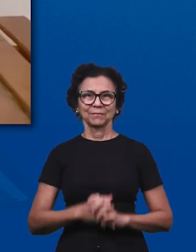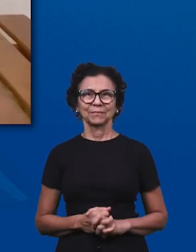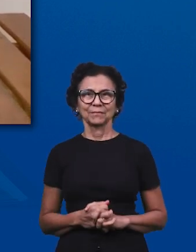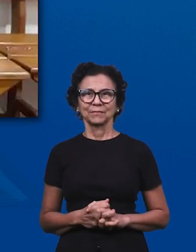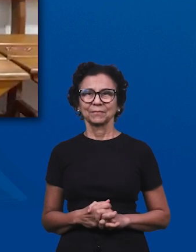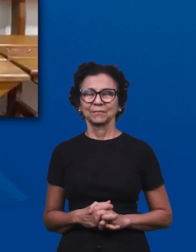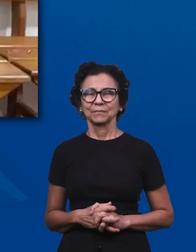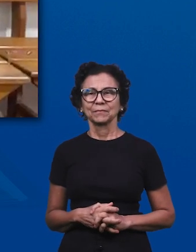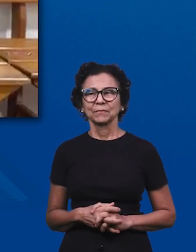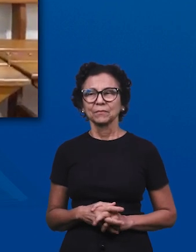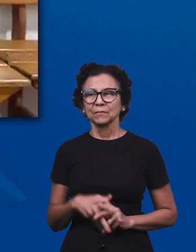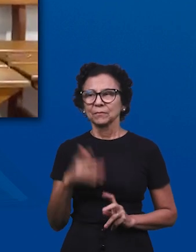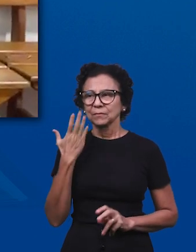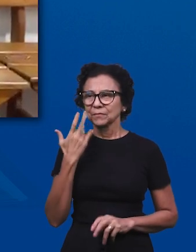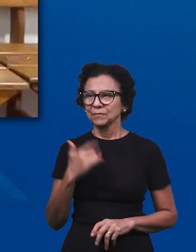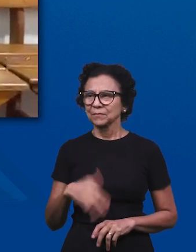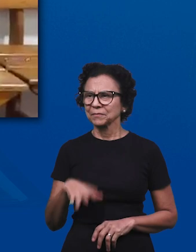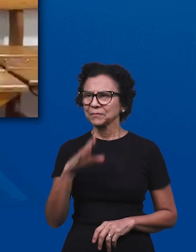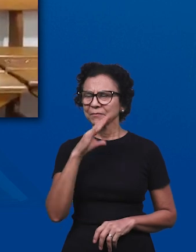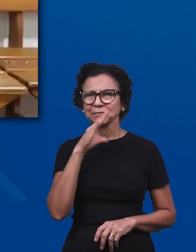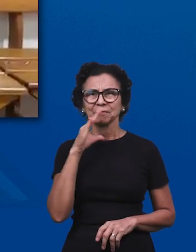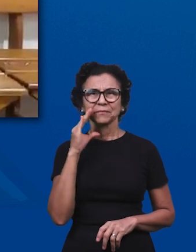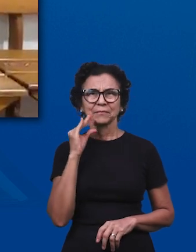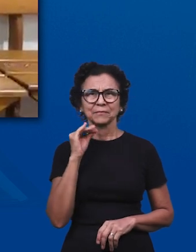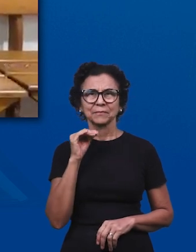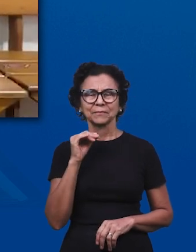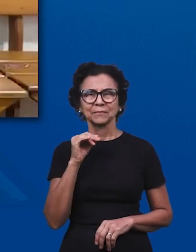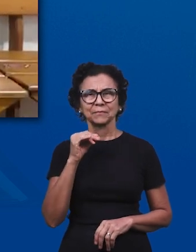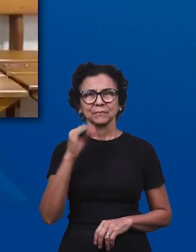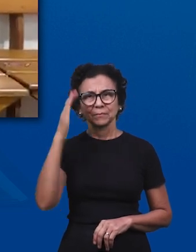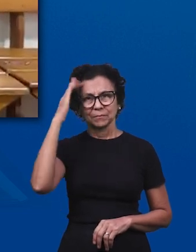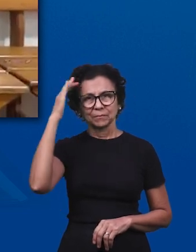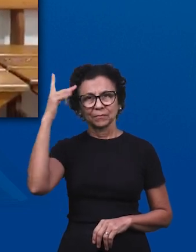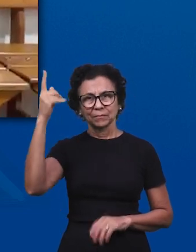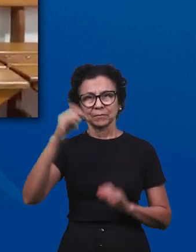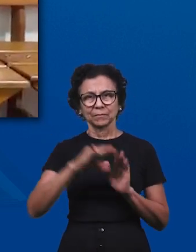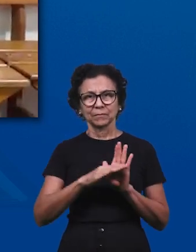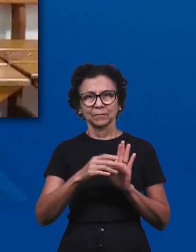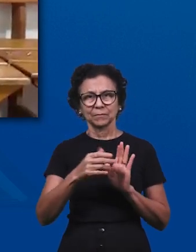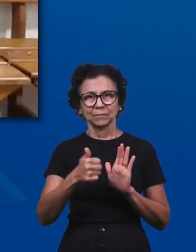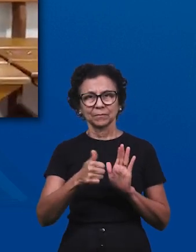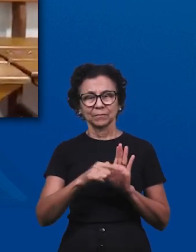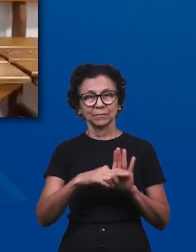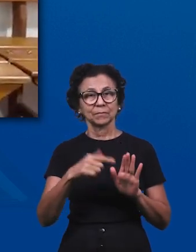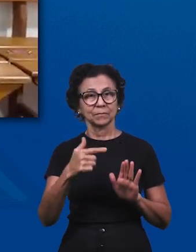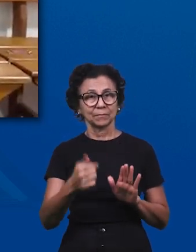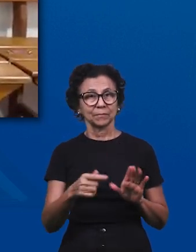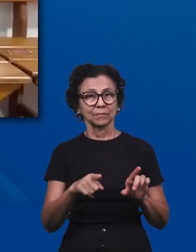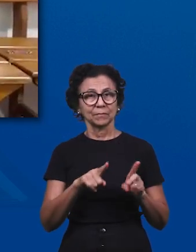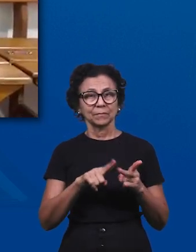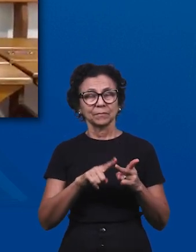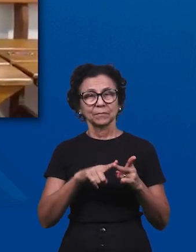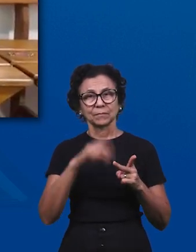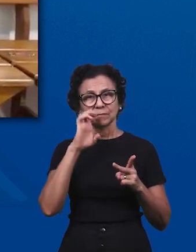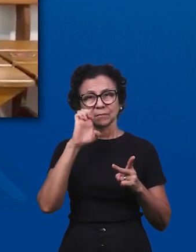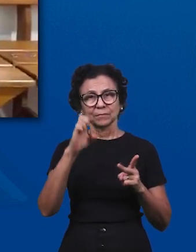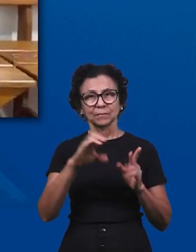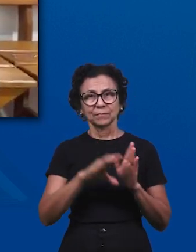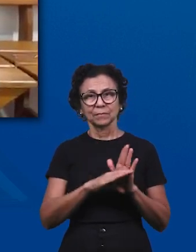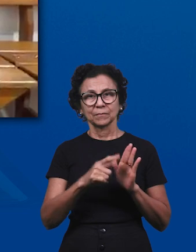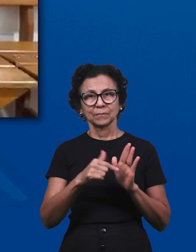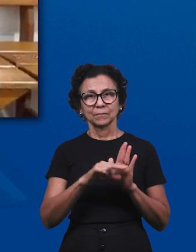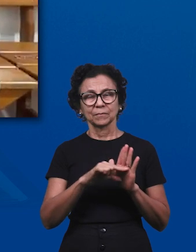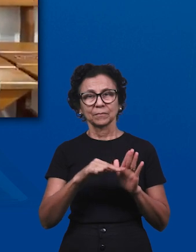Senhor Jesus! Para crianças, intermediários e adolescentes. Leia Provérbios capítulo 1, verso 7 e Eclesiastes capítulo 12,